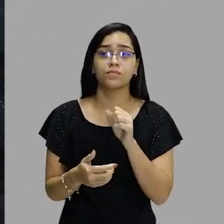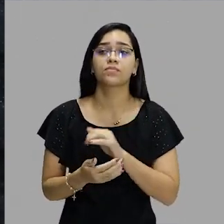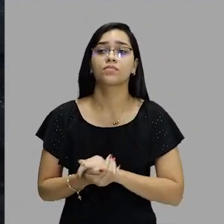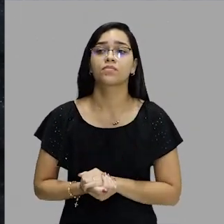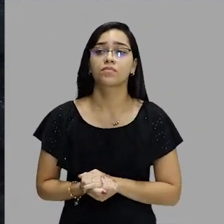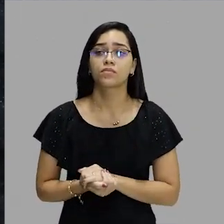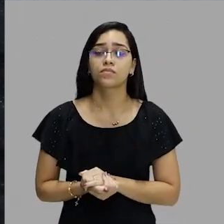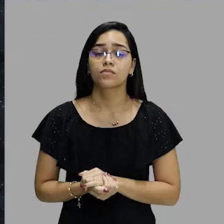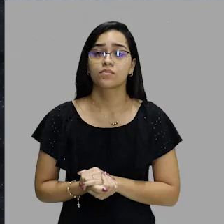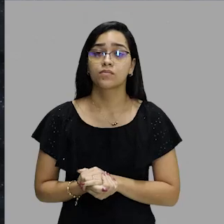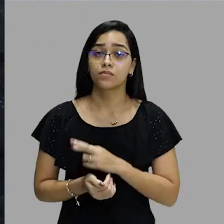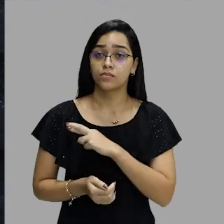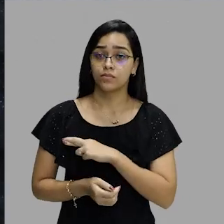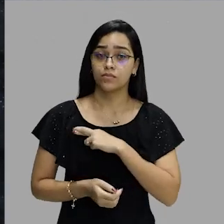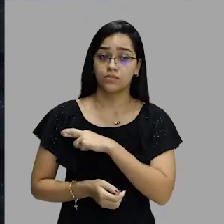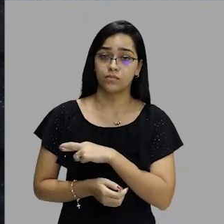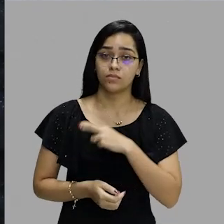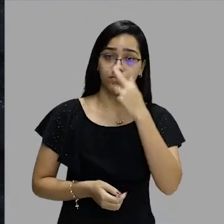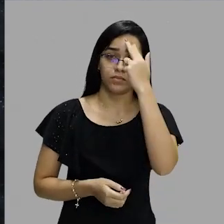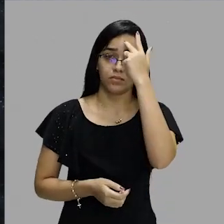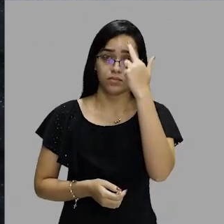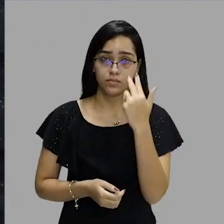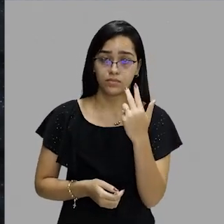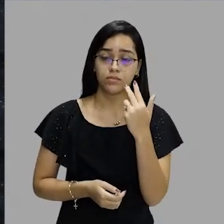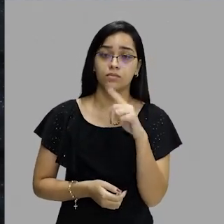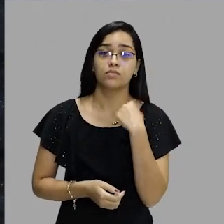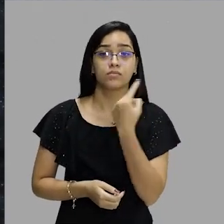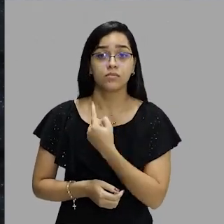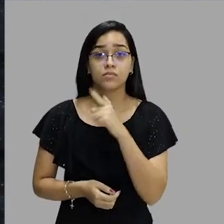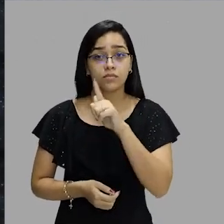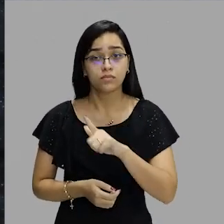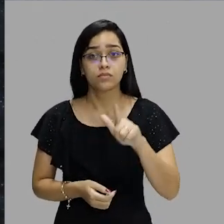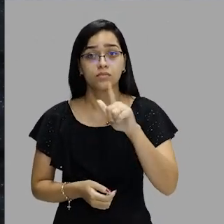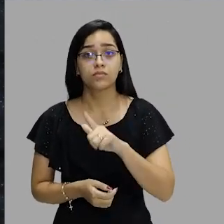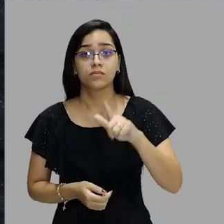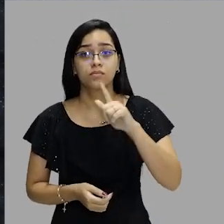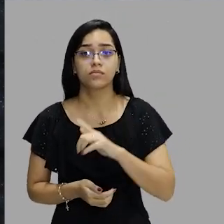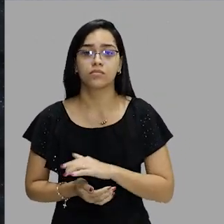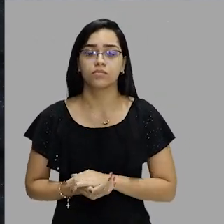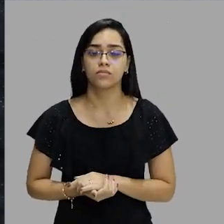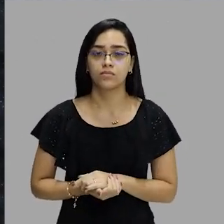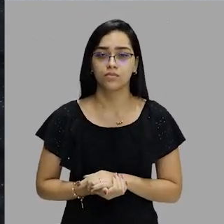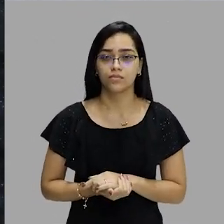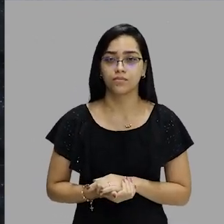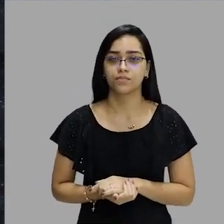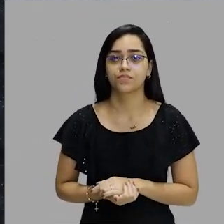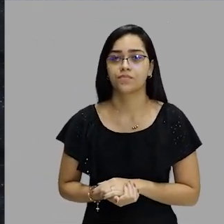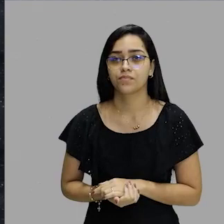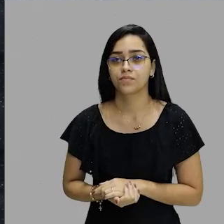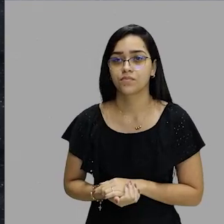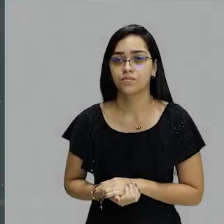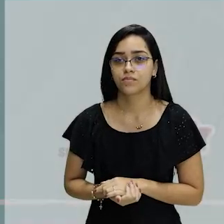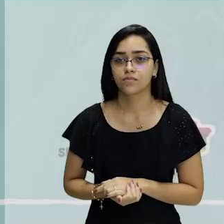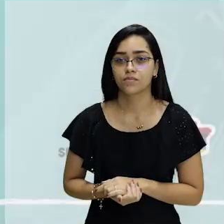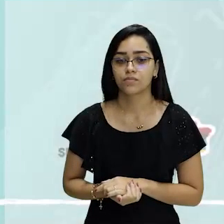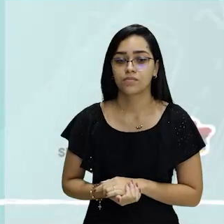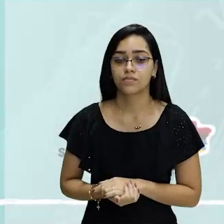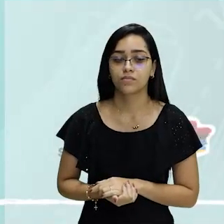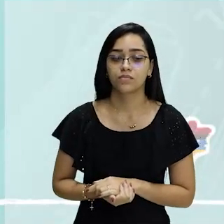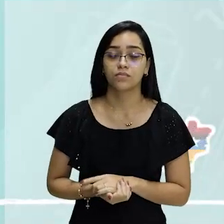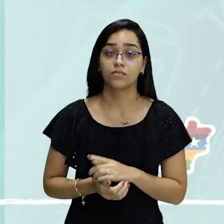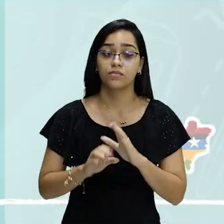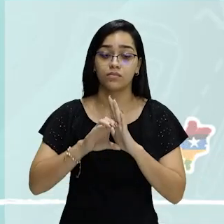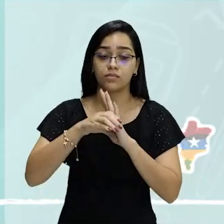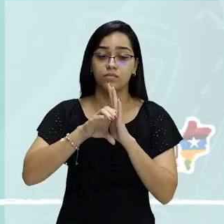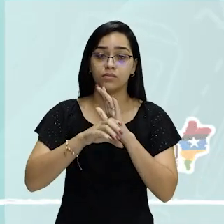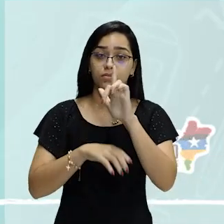aparece nos romances, nas histórias da nossa literatura de modo geral, tá bom? O